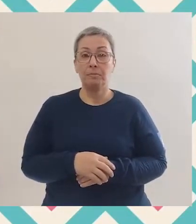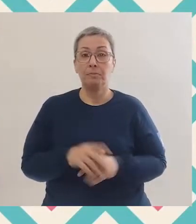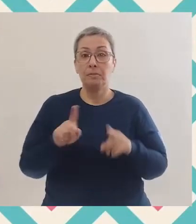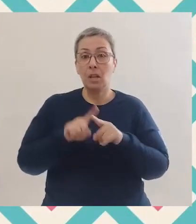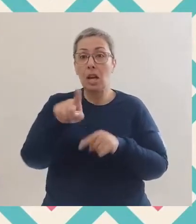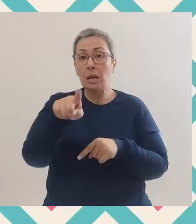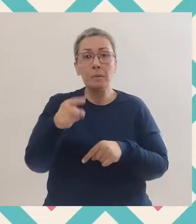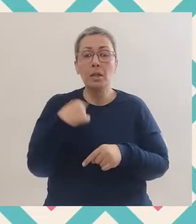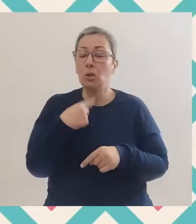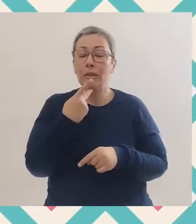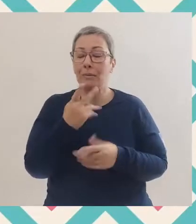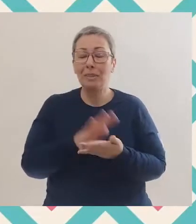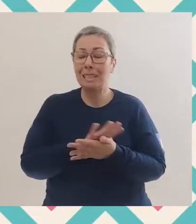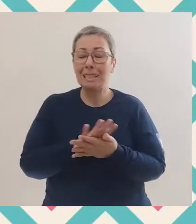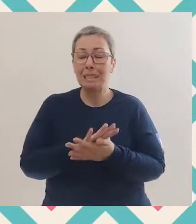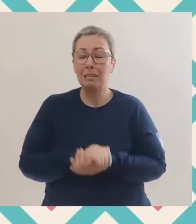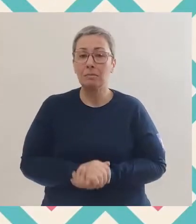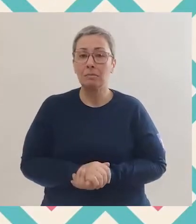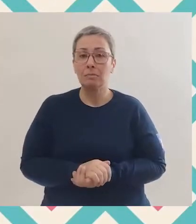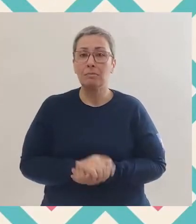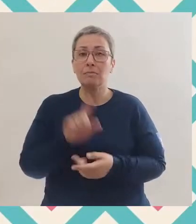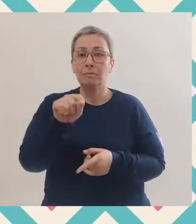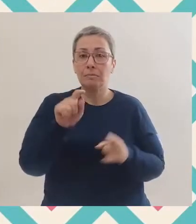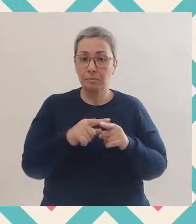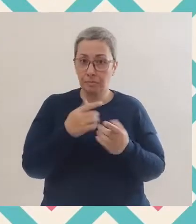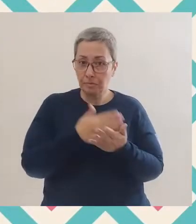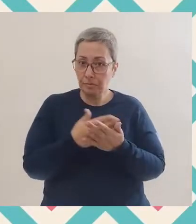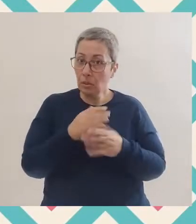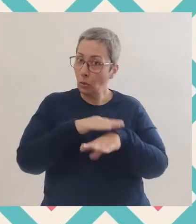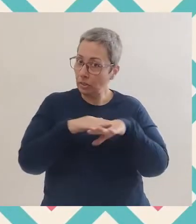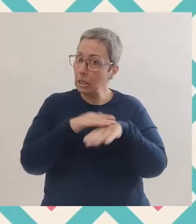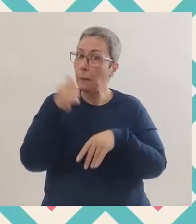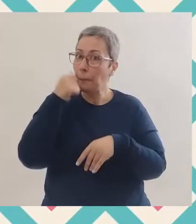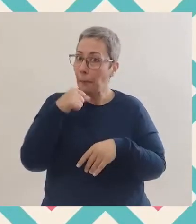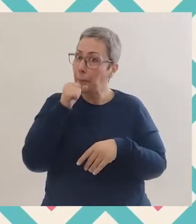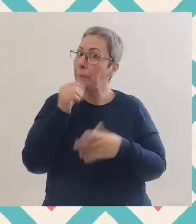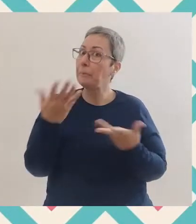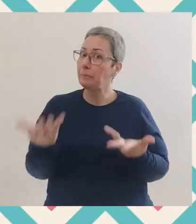Aquele menino ali não tá repetindo não, hein? Vou conversar com a sua mãe.